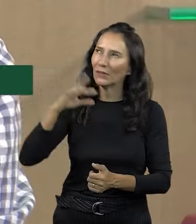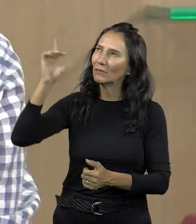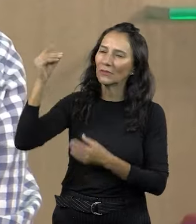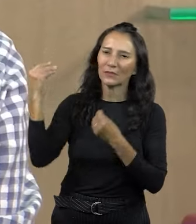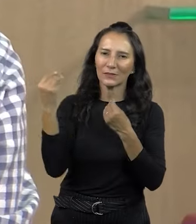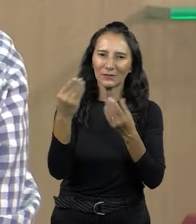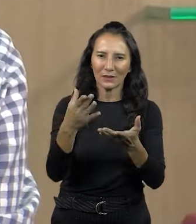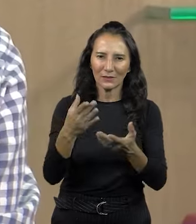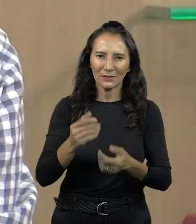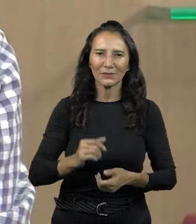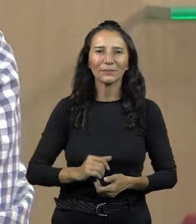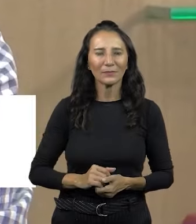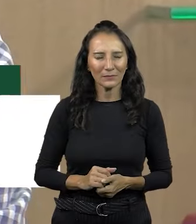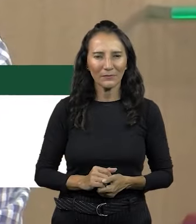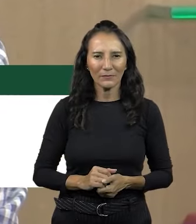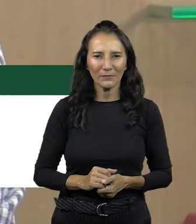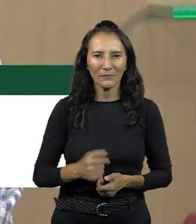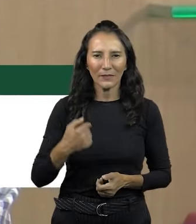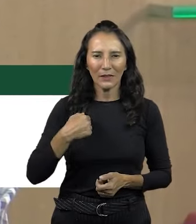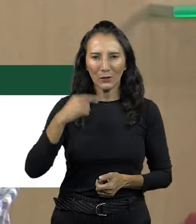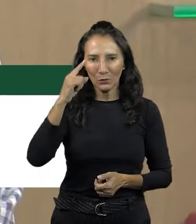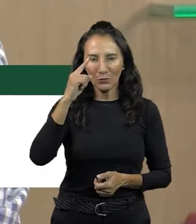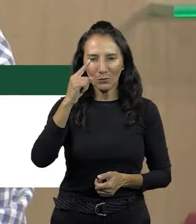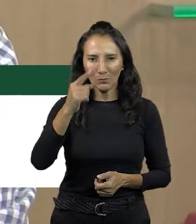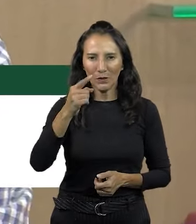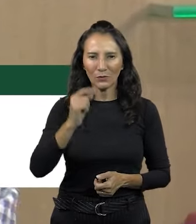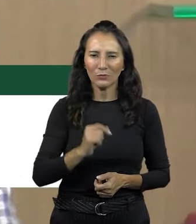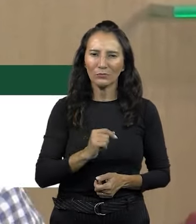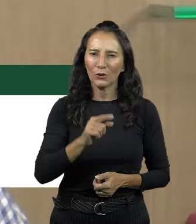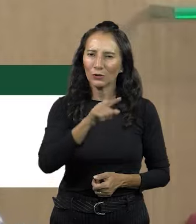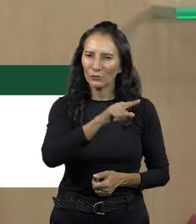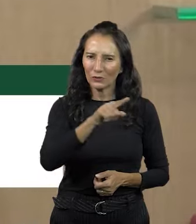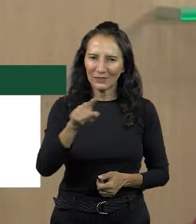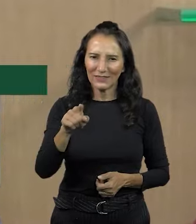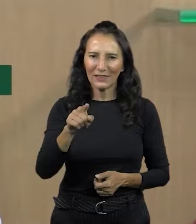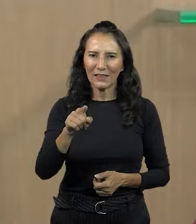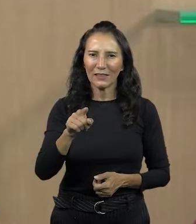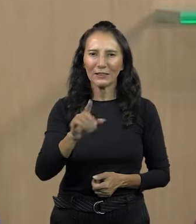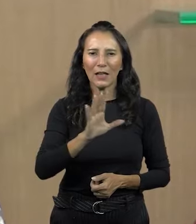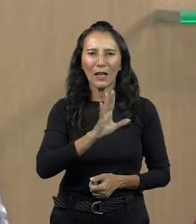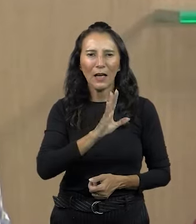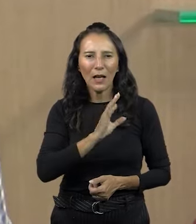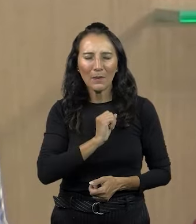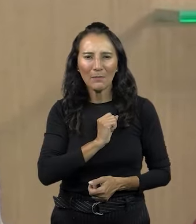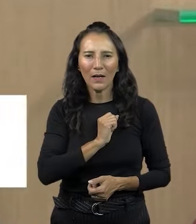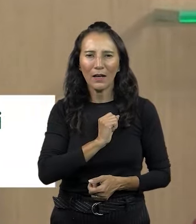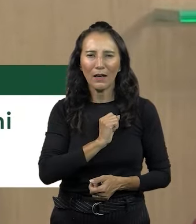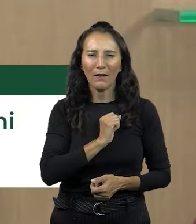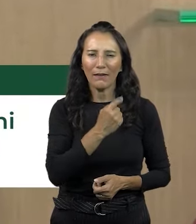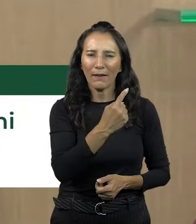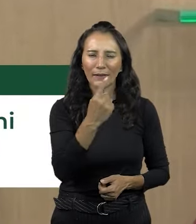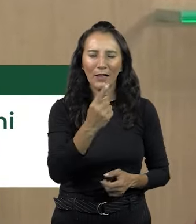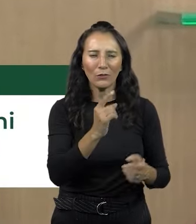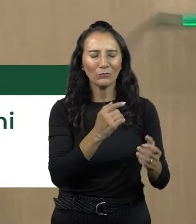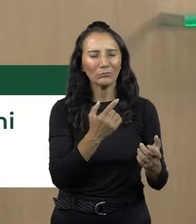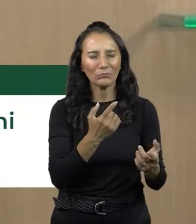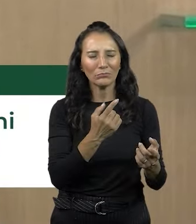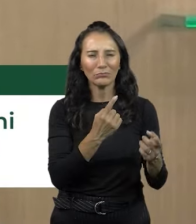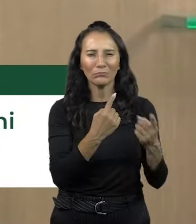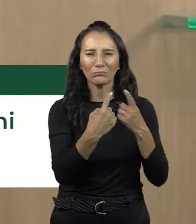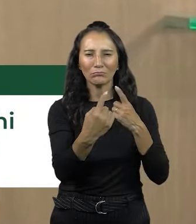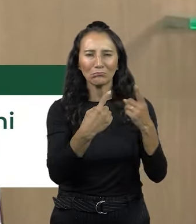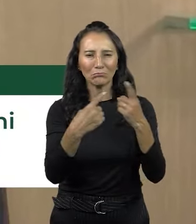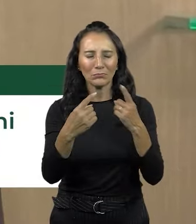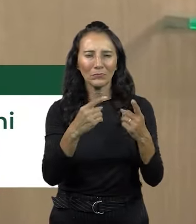17 isto vos ordeno que a ameis uns aos outros mas o Versículo 16 que é a